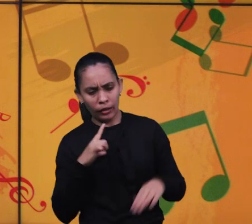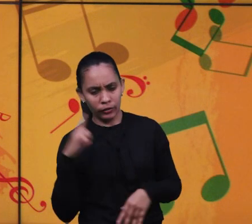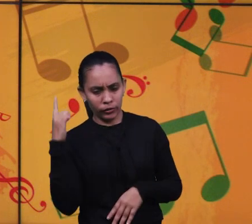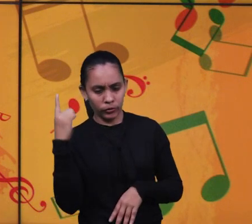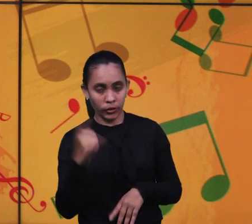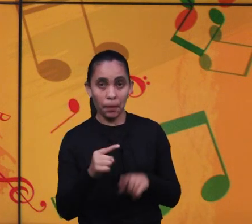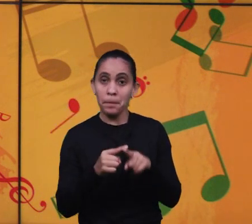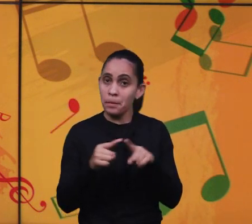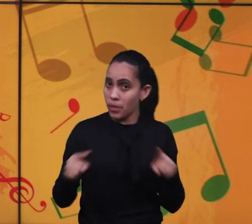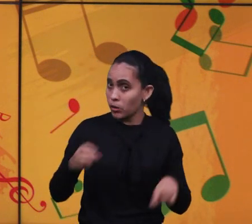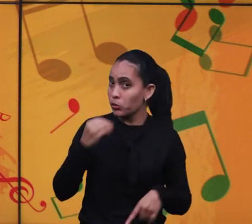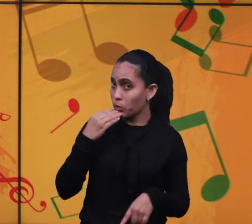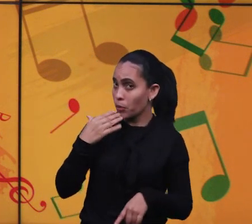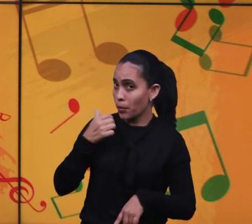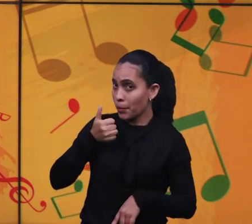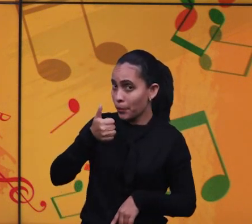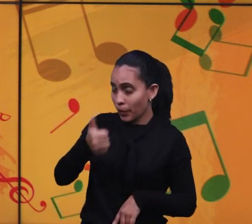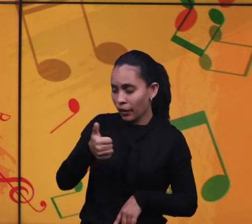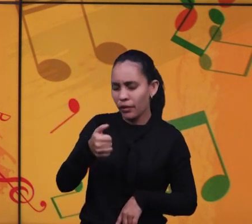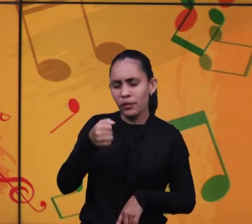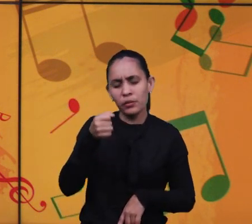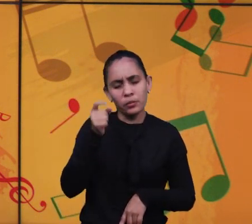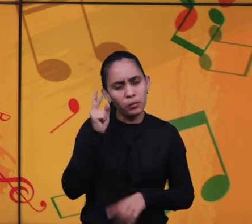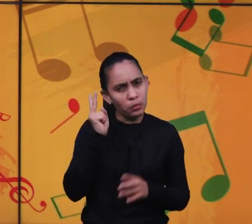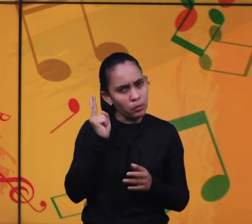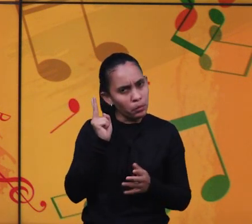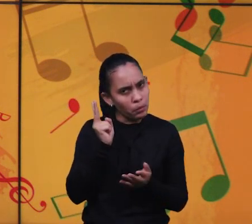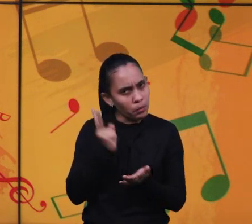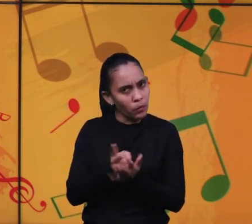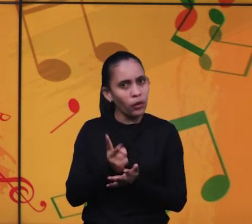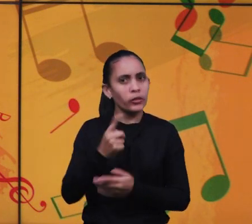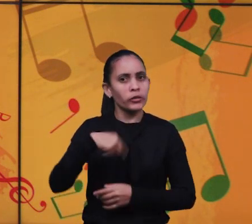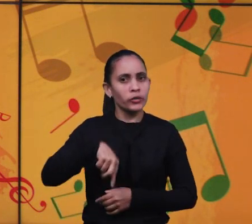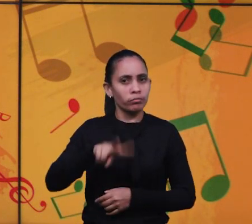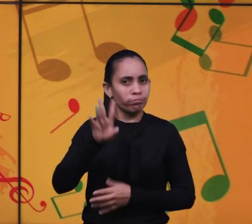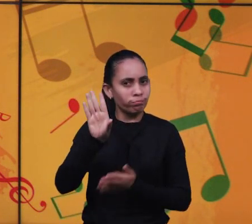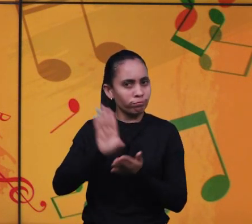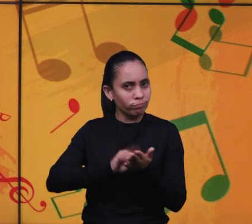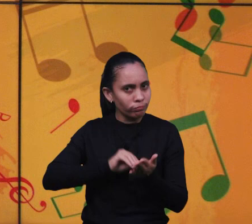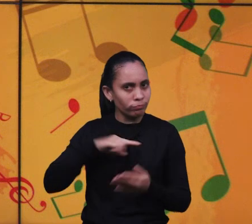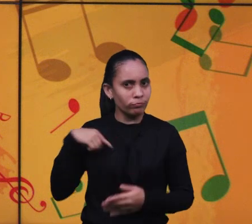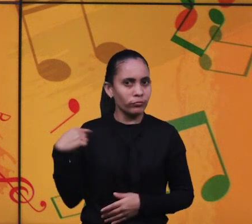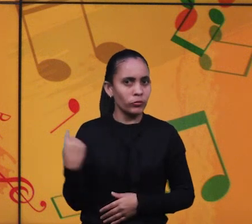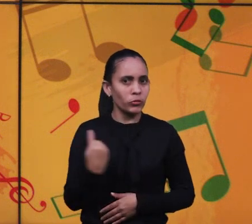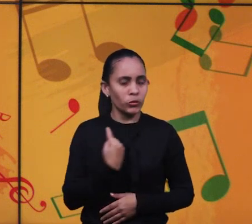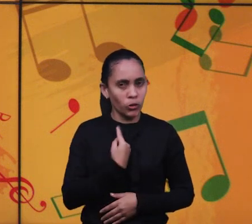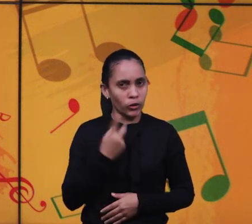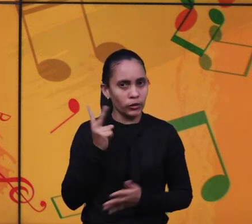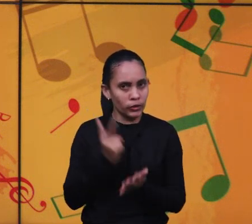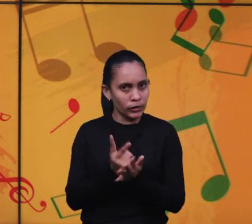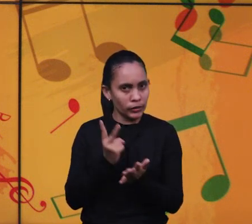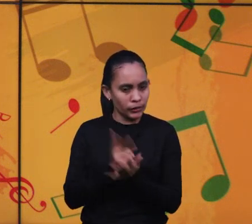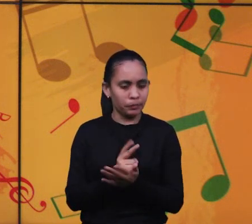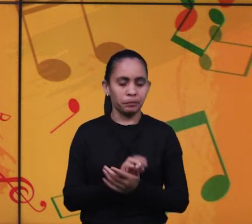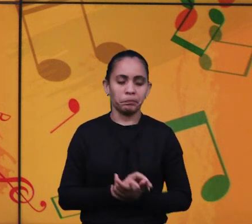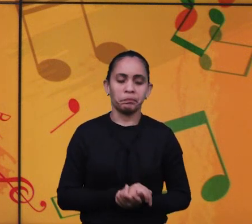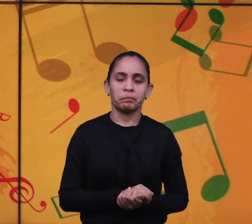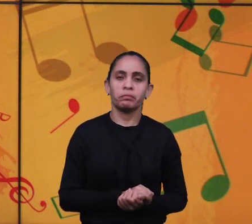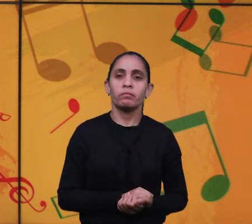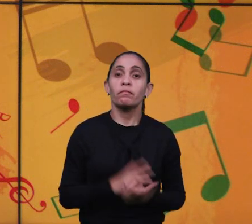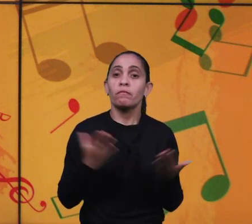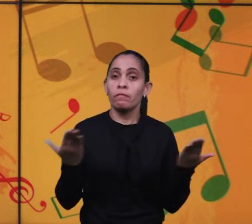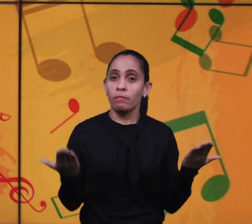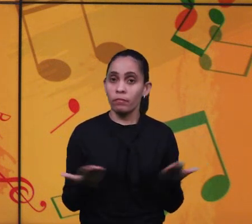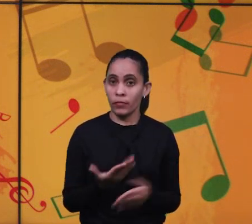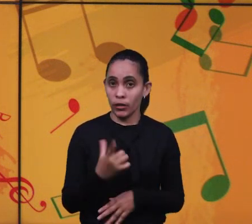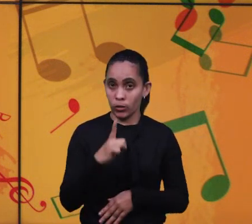com a introdução. Mas tudo bem, você pode estar seguindo esta introdução como nós fizemos nos demais